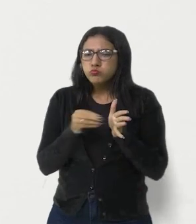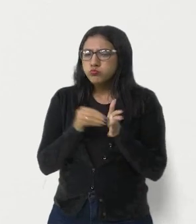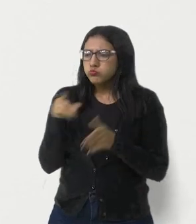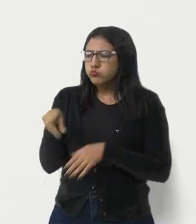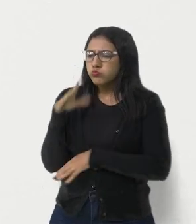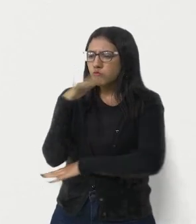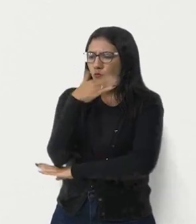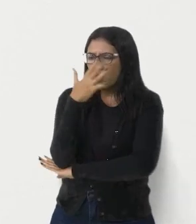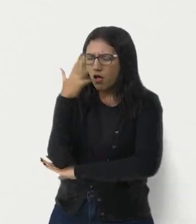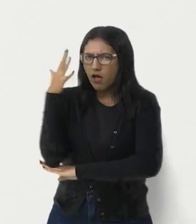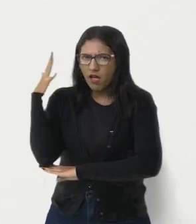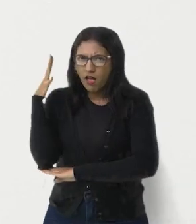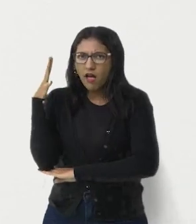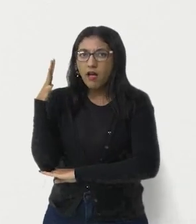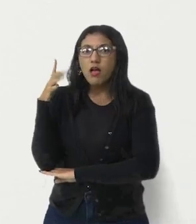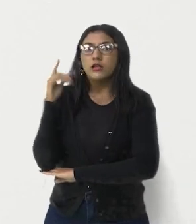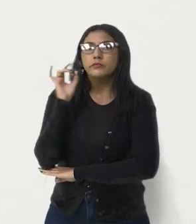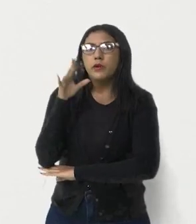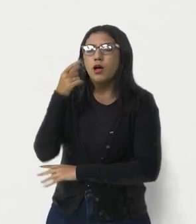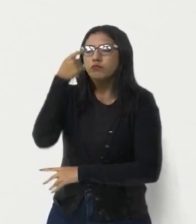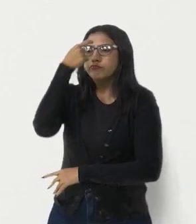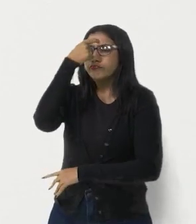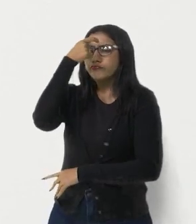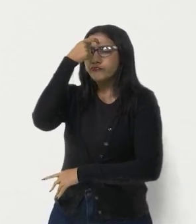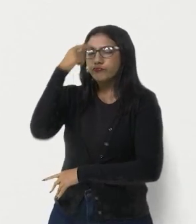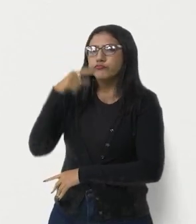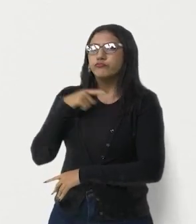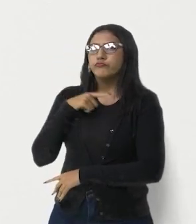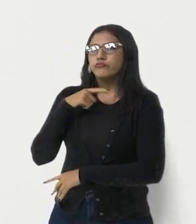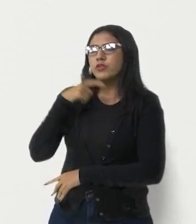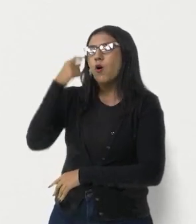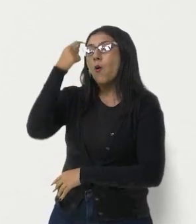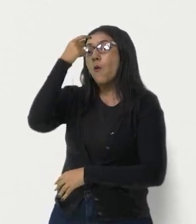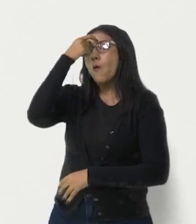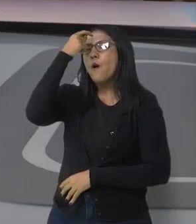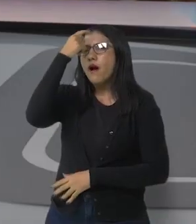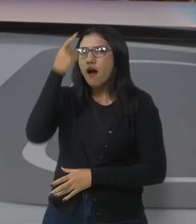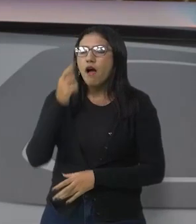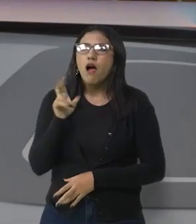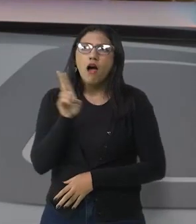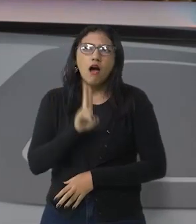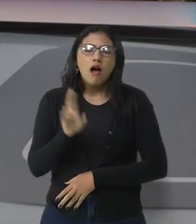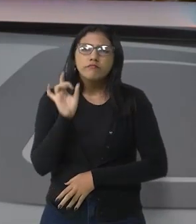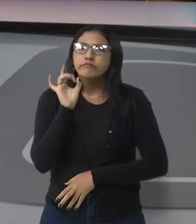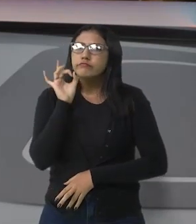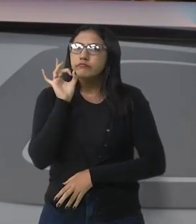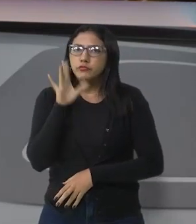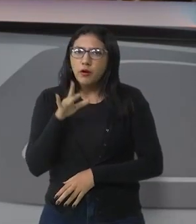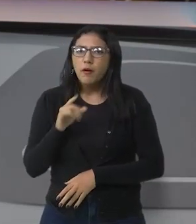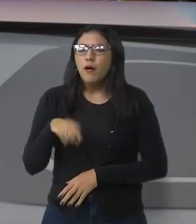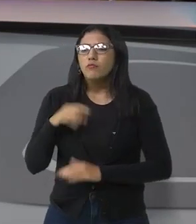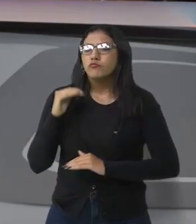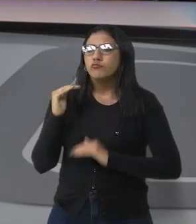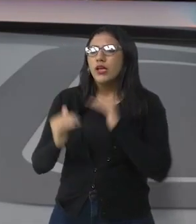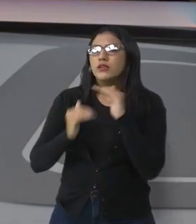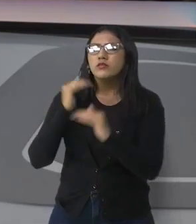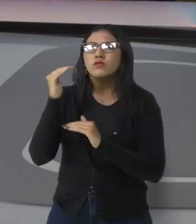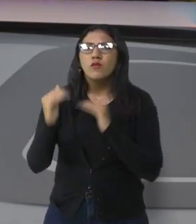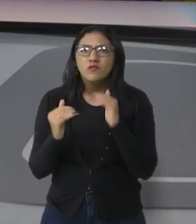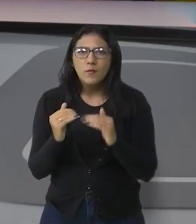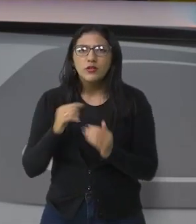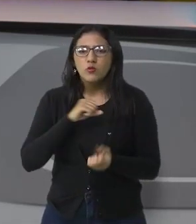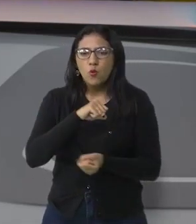dar, no entanto, de forma consciente. Então, tendo aquele manejo sustentável, praticando desenvolvimento sustentável, tendo